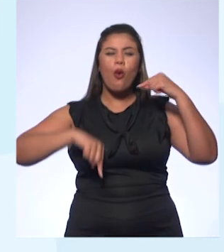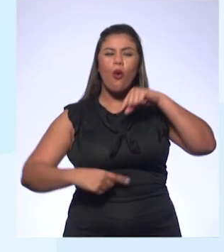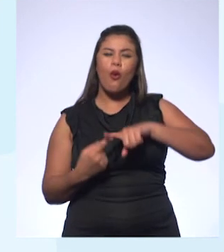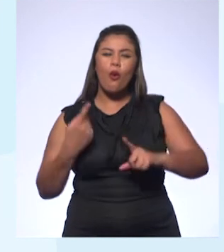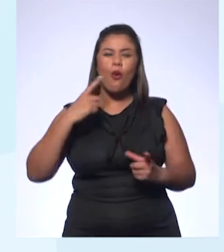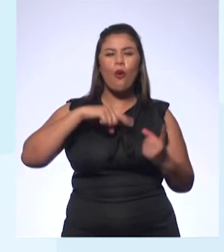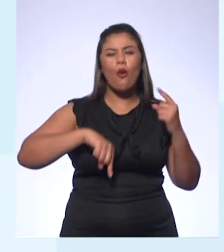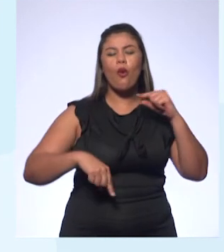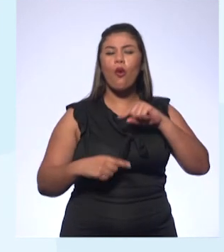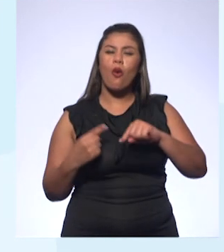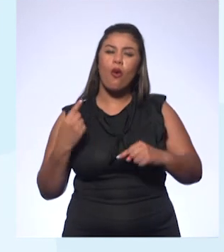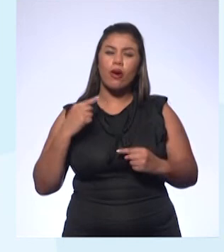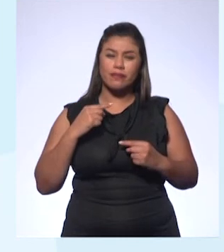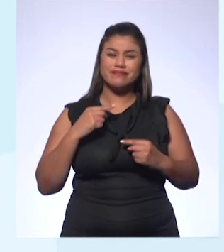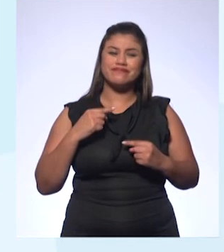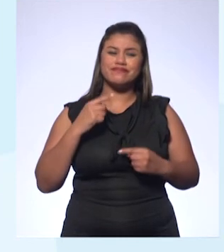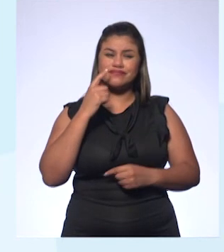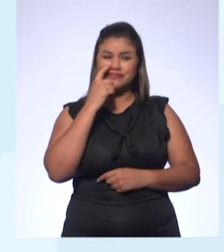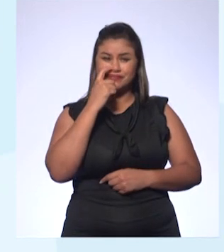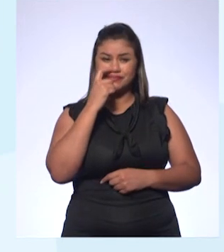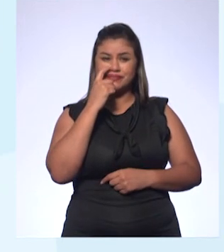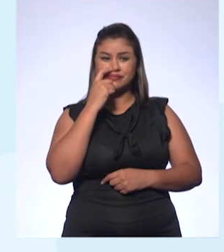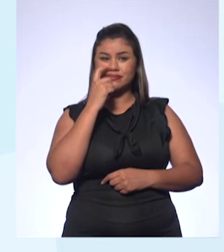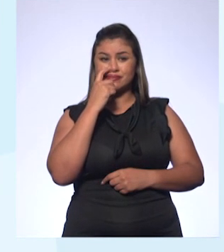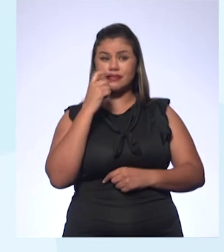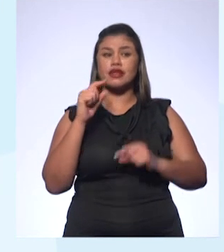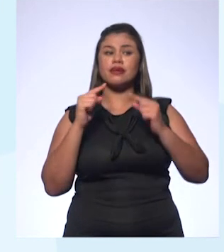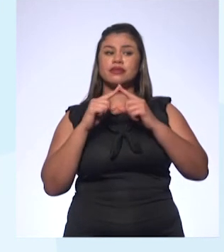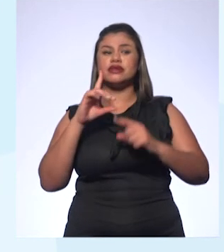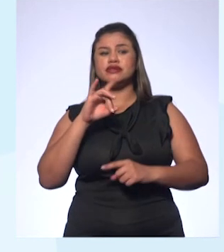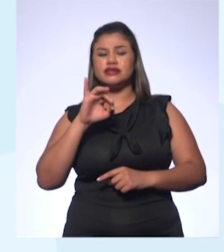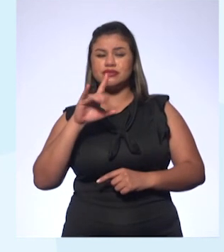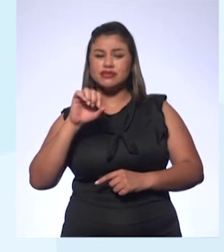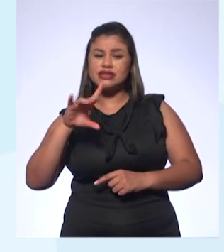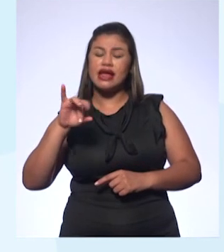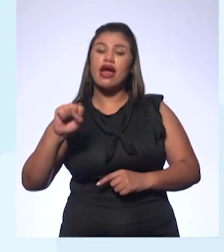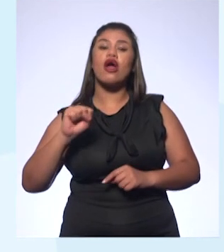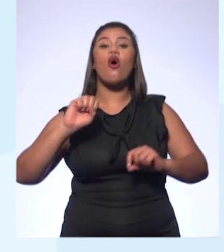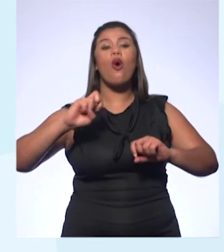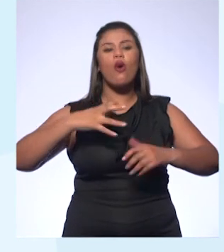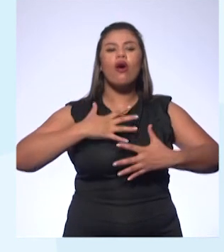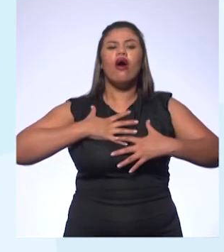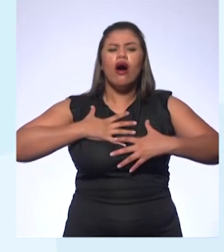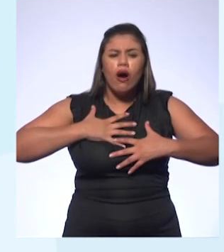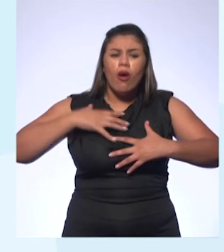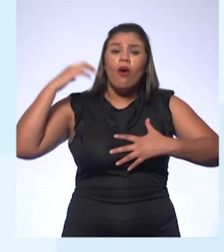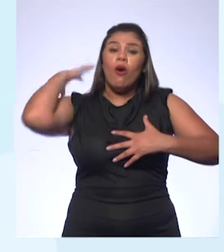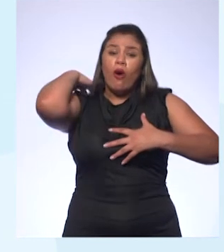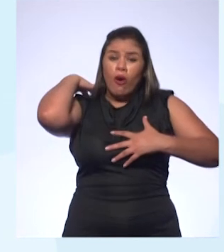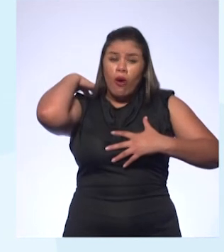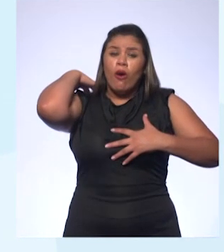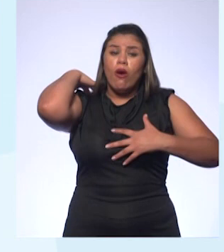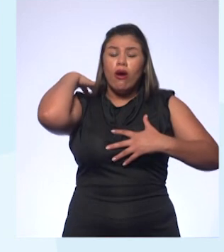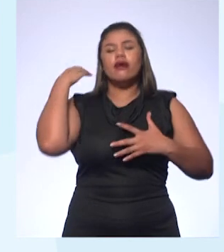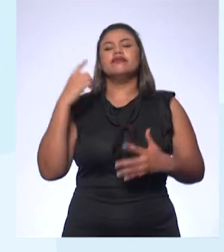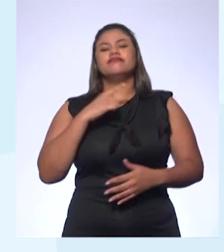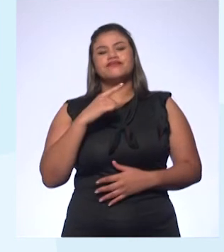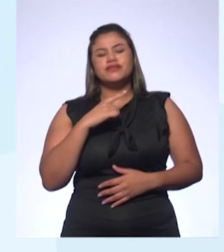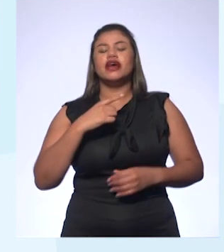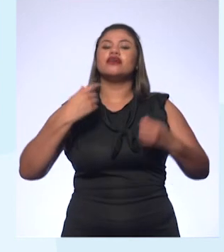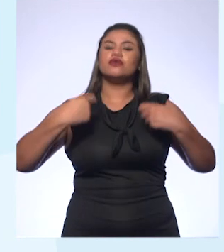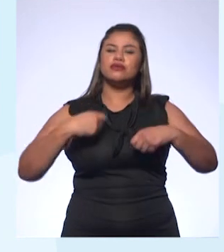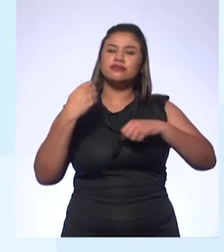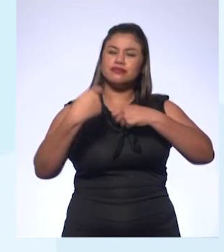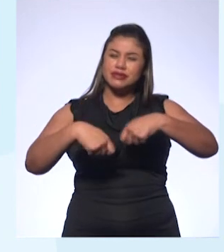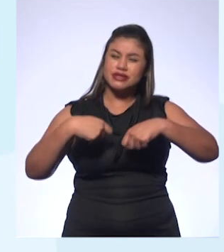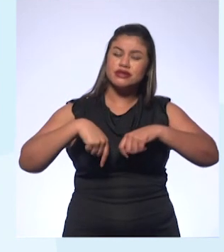órgãos, causando dispneia ou falta de ar. É o sintoma de alerta. Então, nesse momento, é preciso ir ao